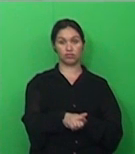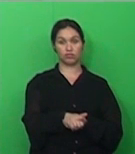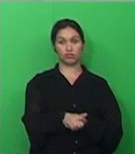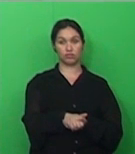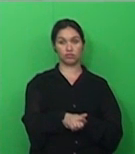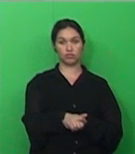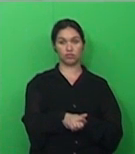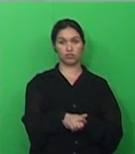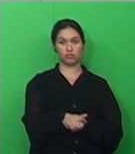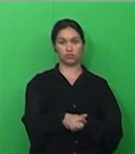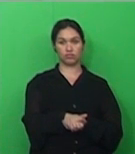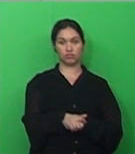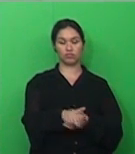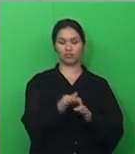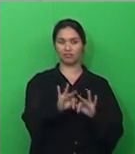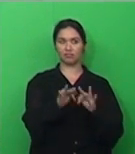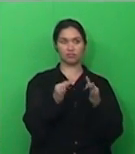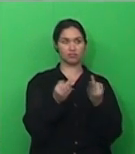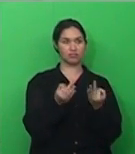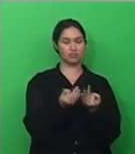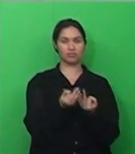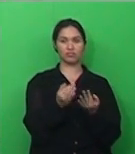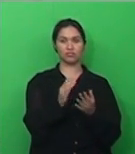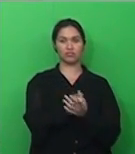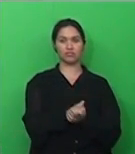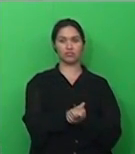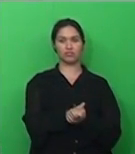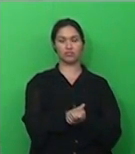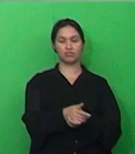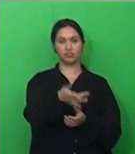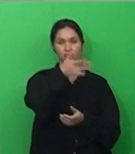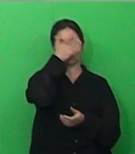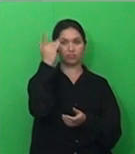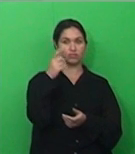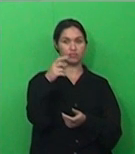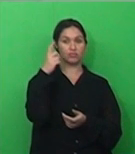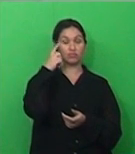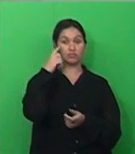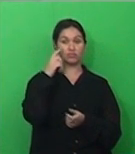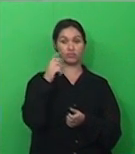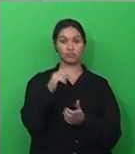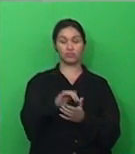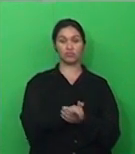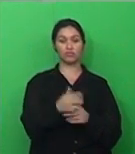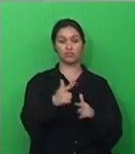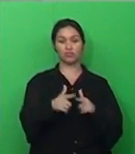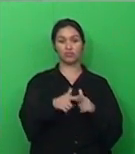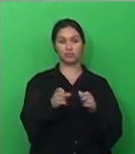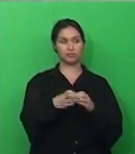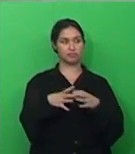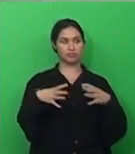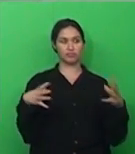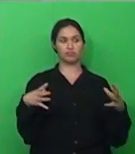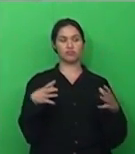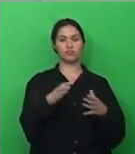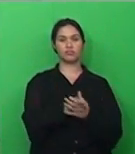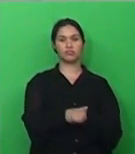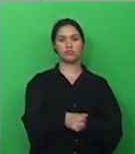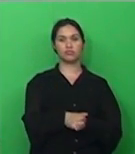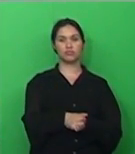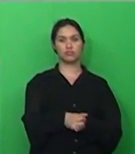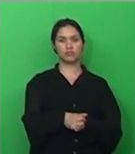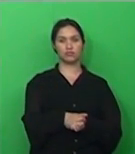parece tão, tão simples e se cria um problema tão grande e desnecessário. Um